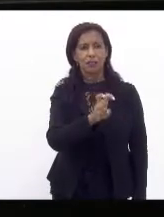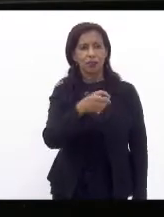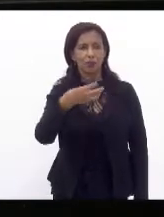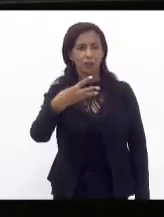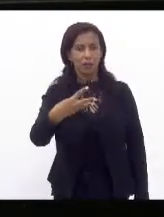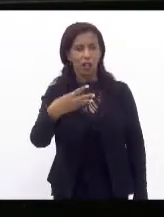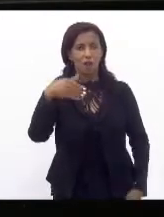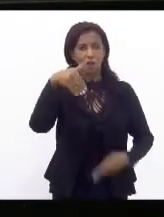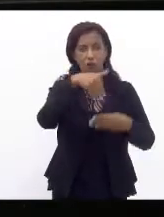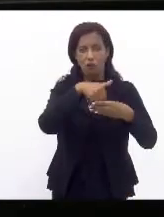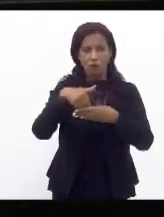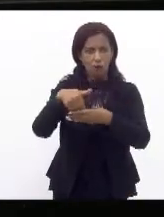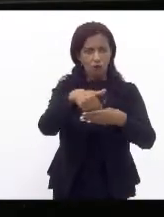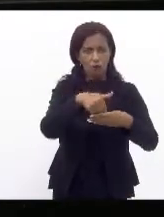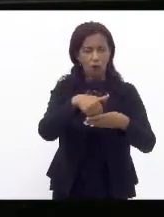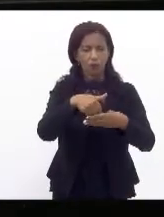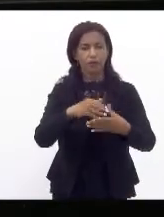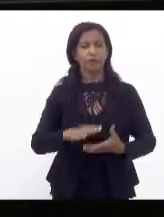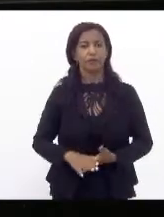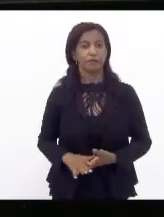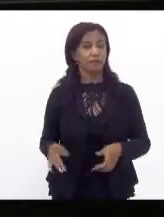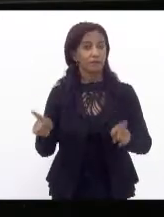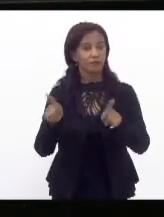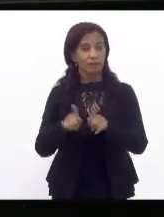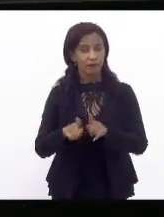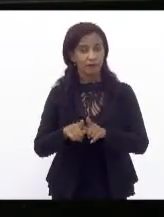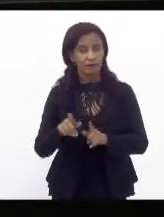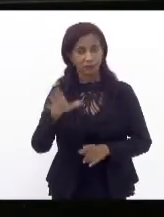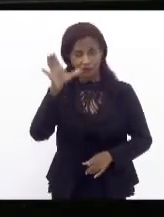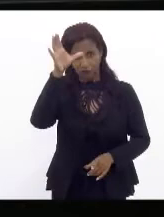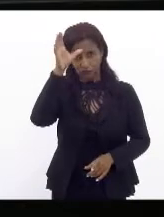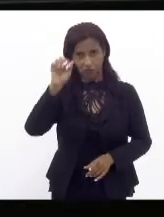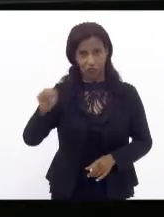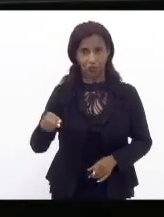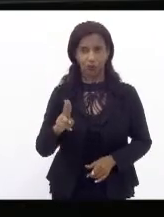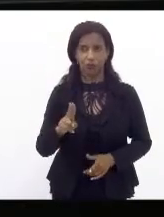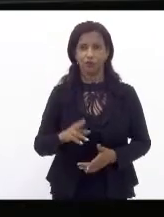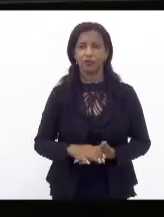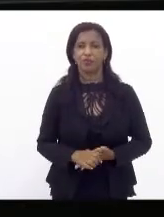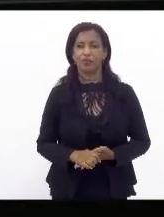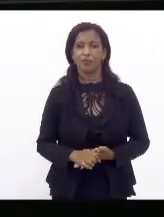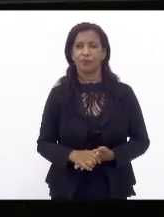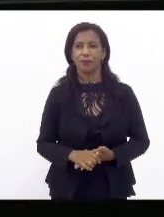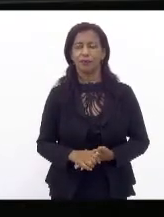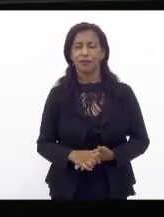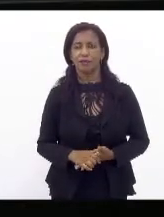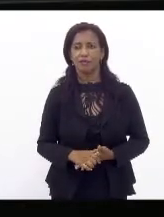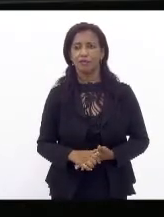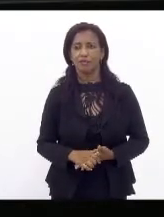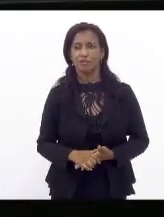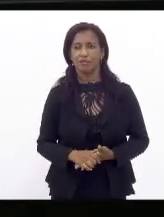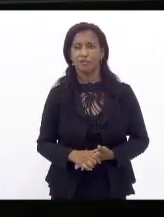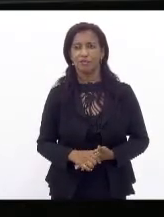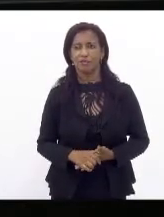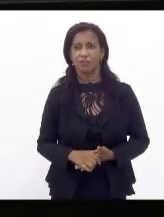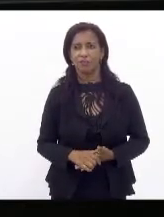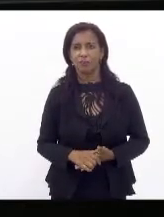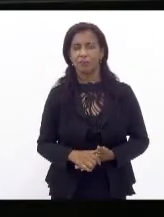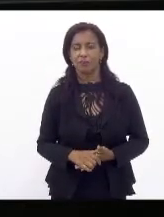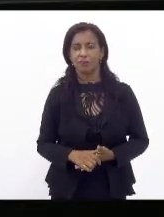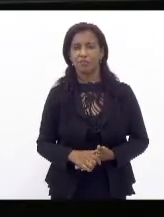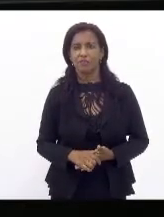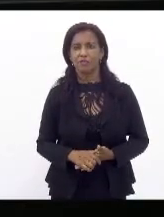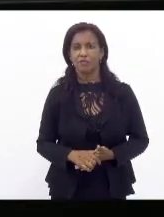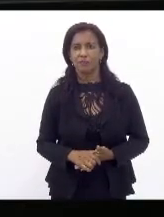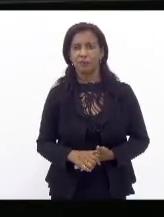353 votos. E ainda, deputada Tia Ju, para terminar, que meu horário está se